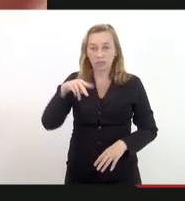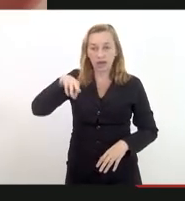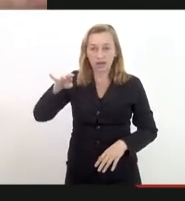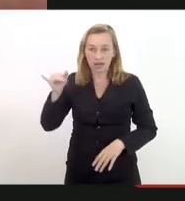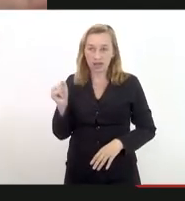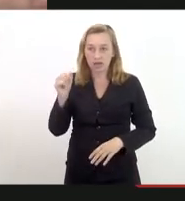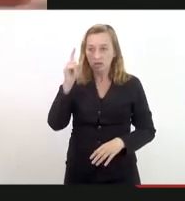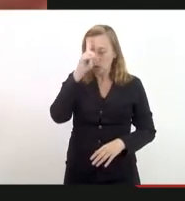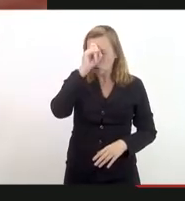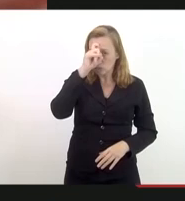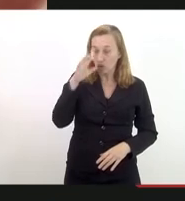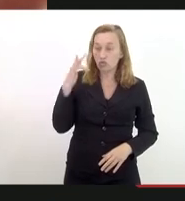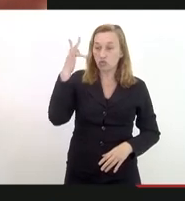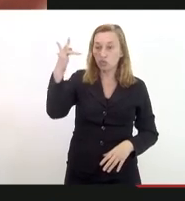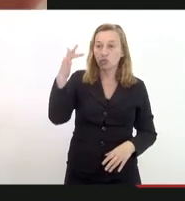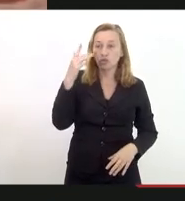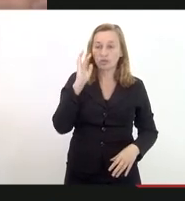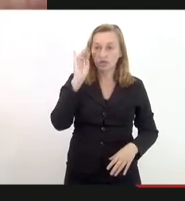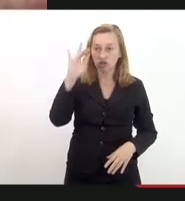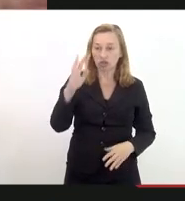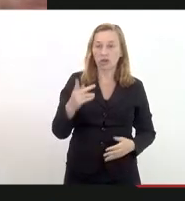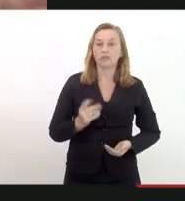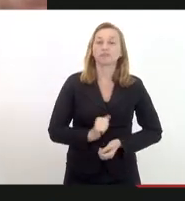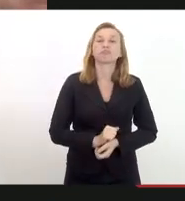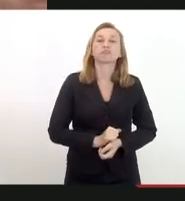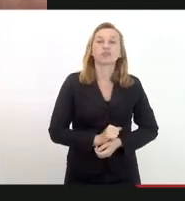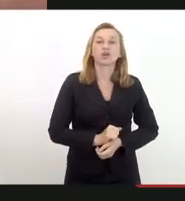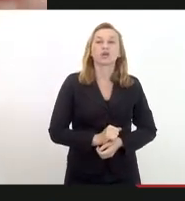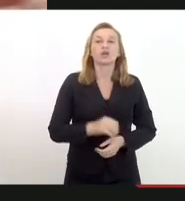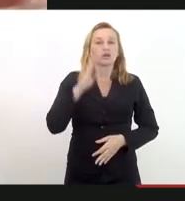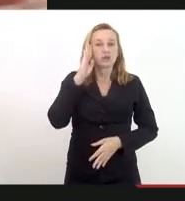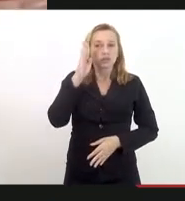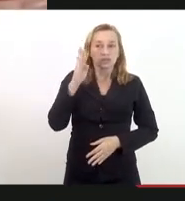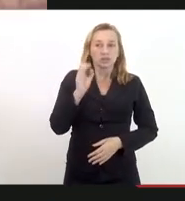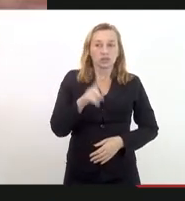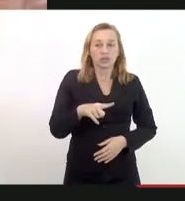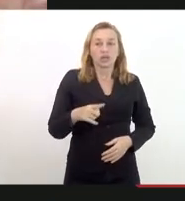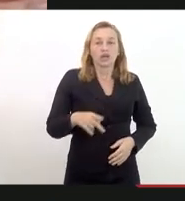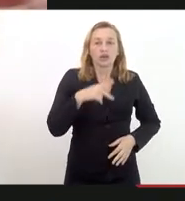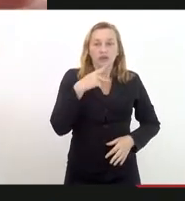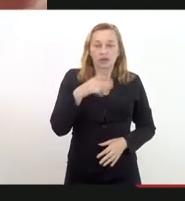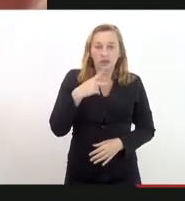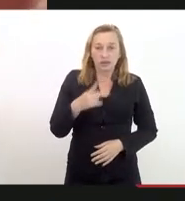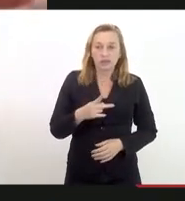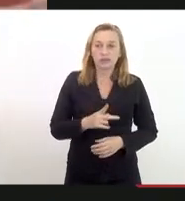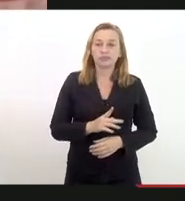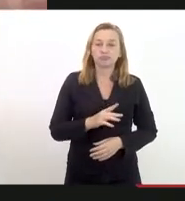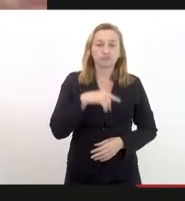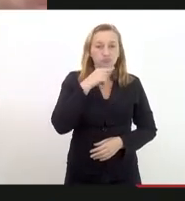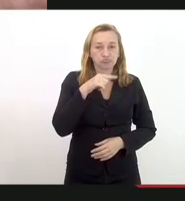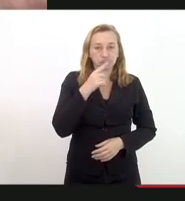no futuro dele. Acho que, a princípio, é isso, é reafirmar,